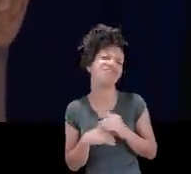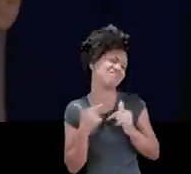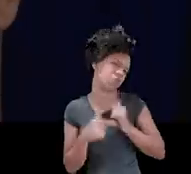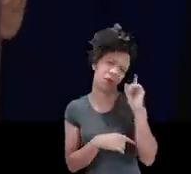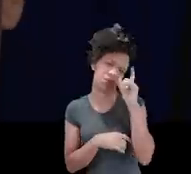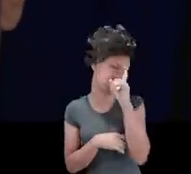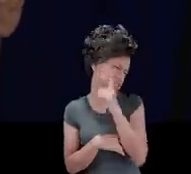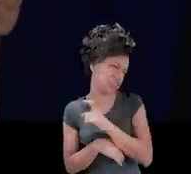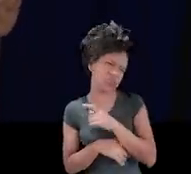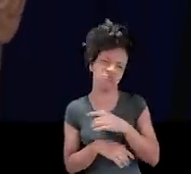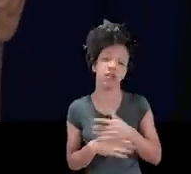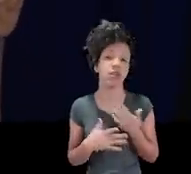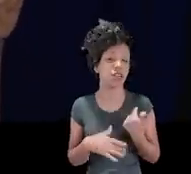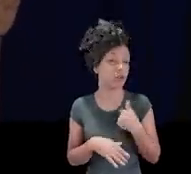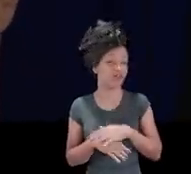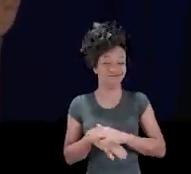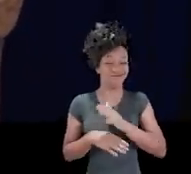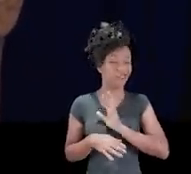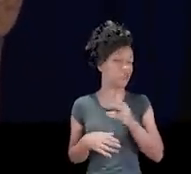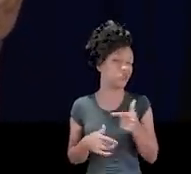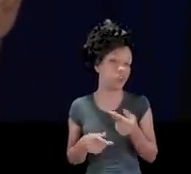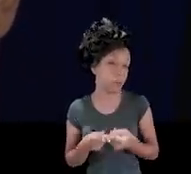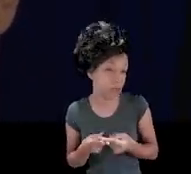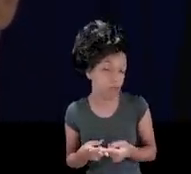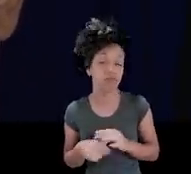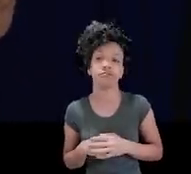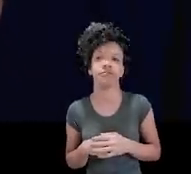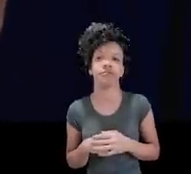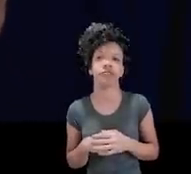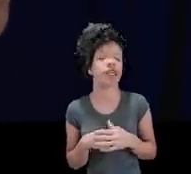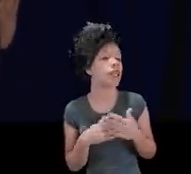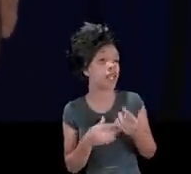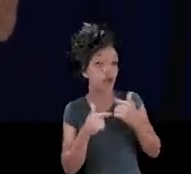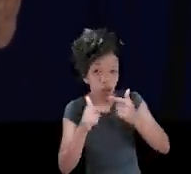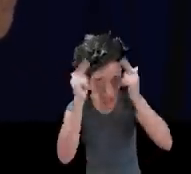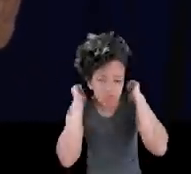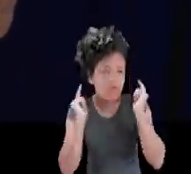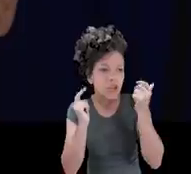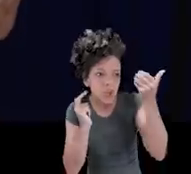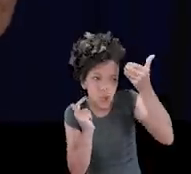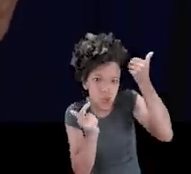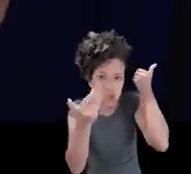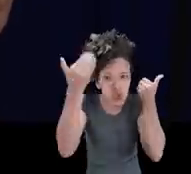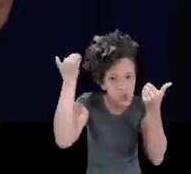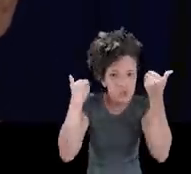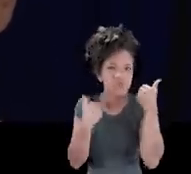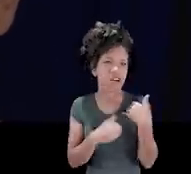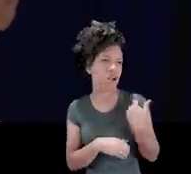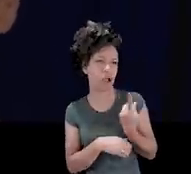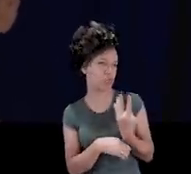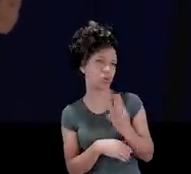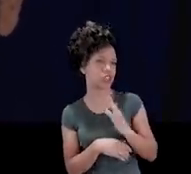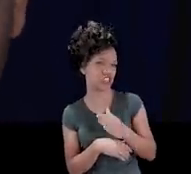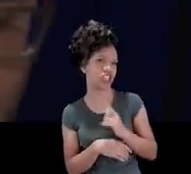né, cara? E eu não era um cara muito cuidadoso com imagem, nada. Então eu raspava já, eu tinha, sei lá, uns 14 anos eu tinha